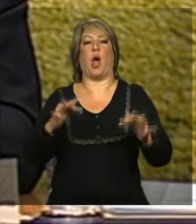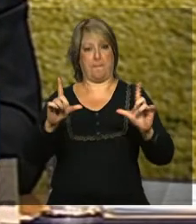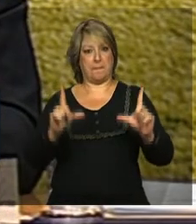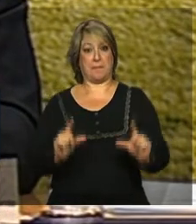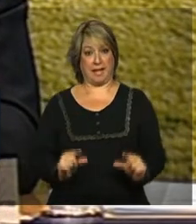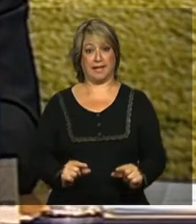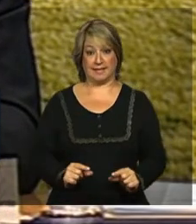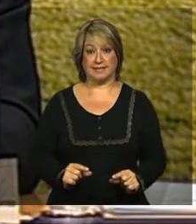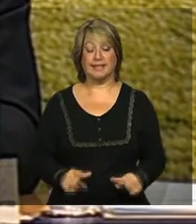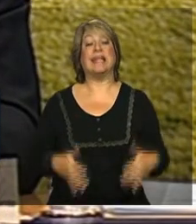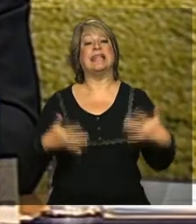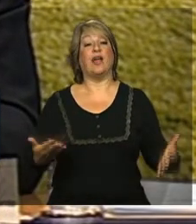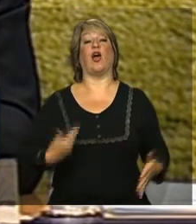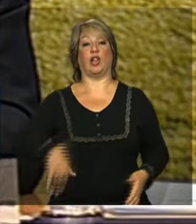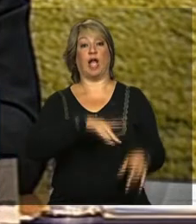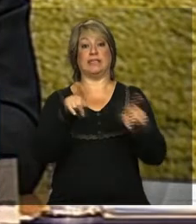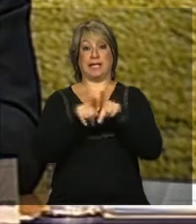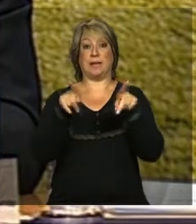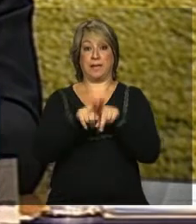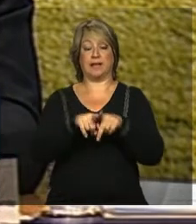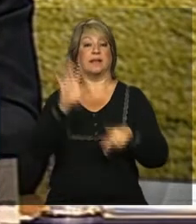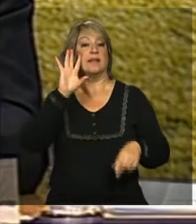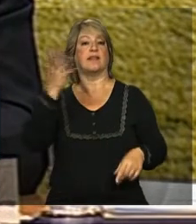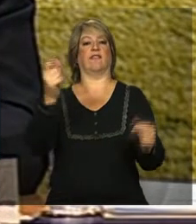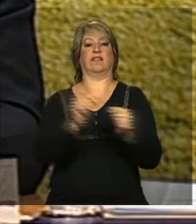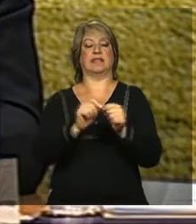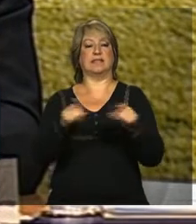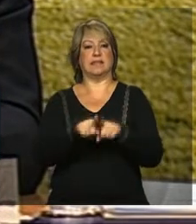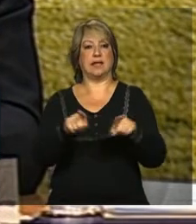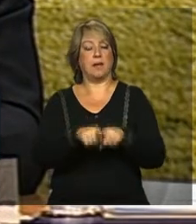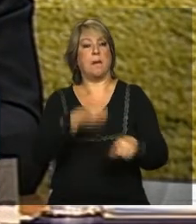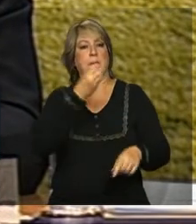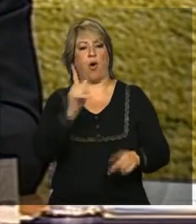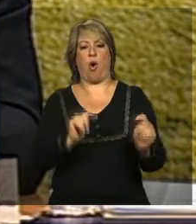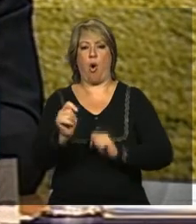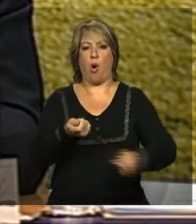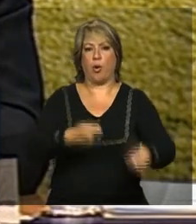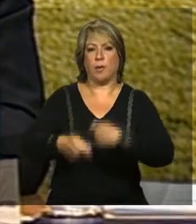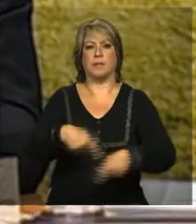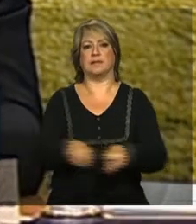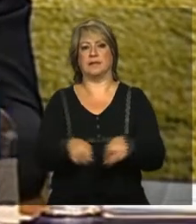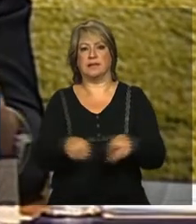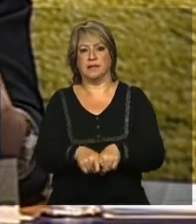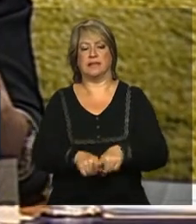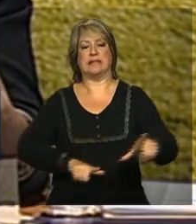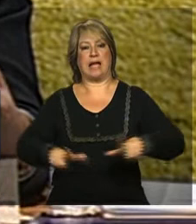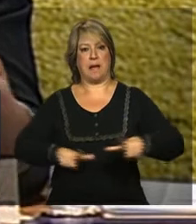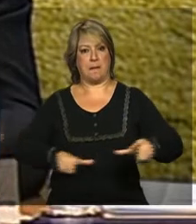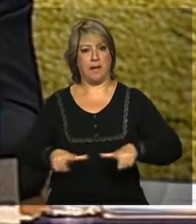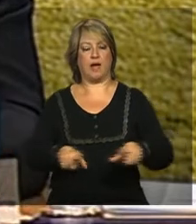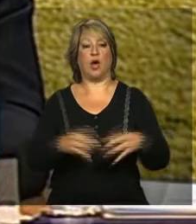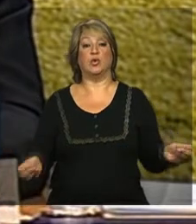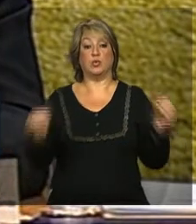possível Nós também é tomamos amigo importante de eficiência de economia de melhoria da gestão com